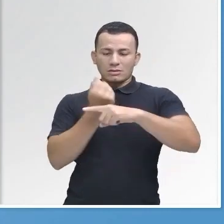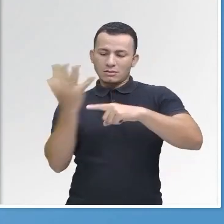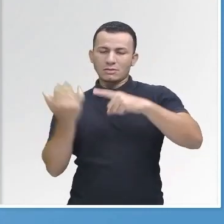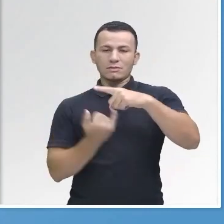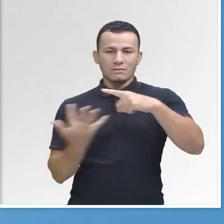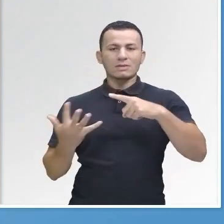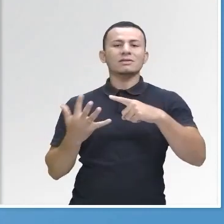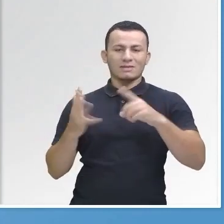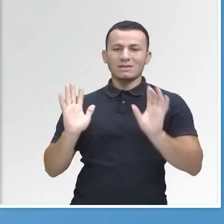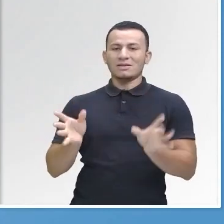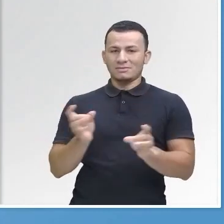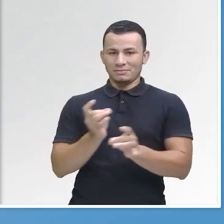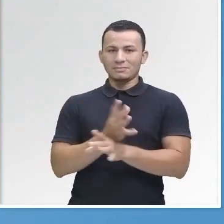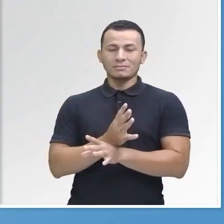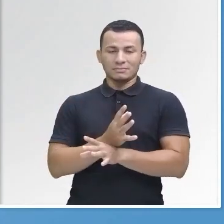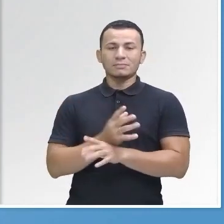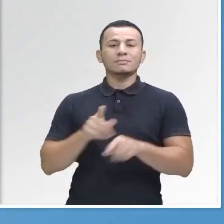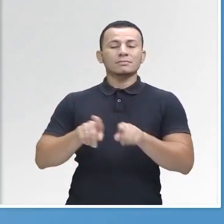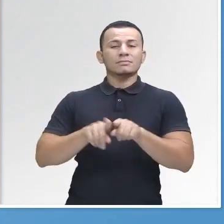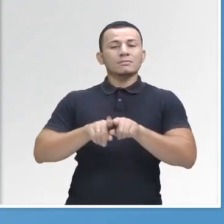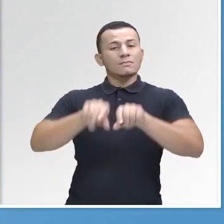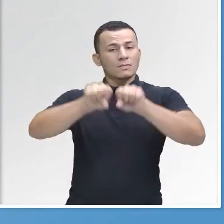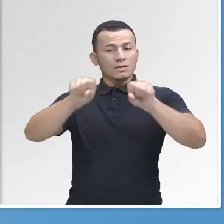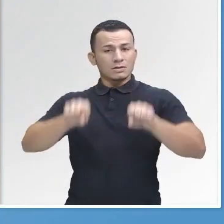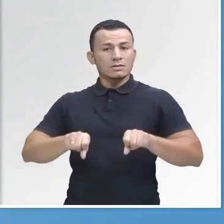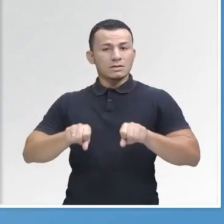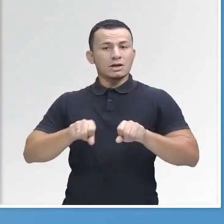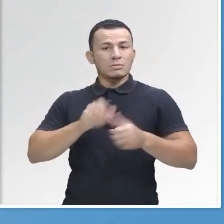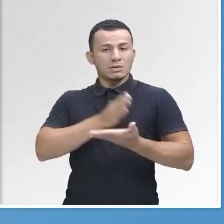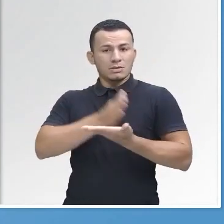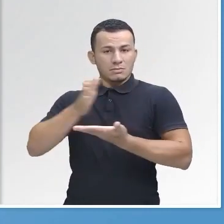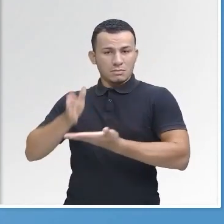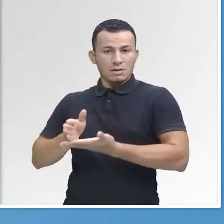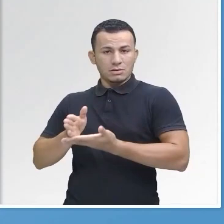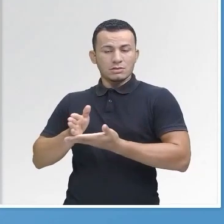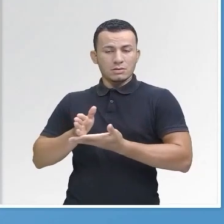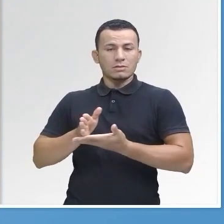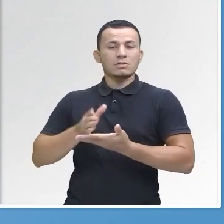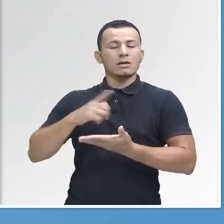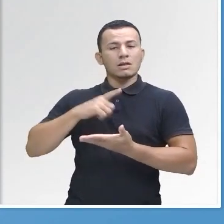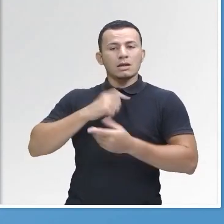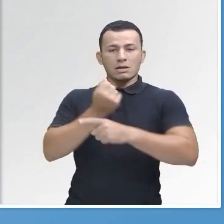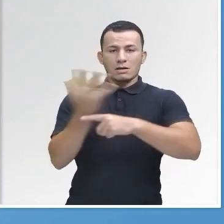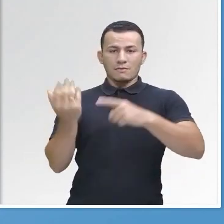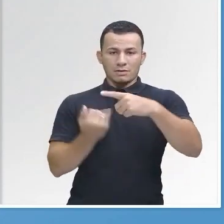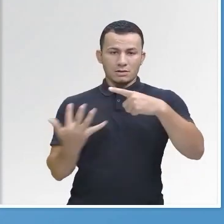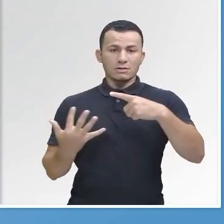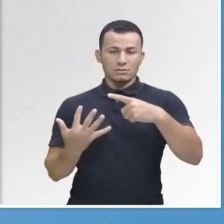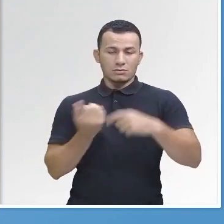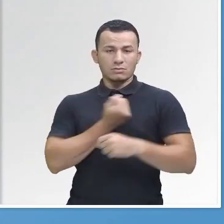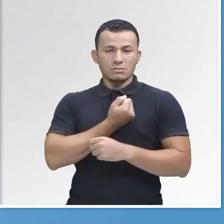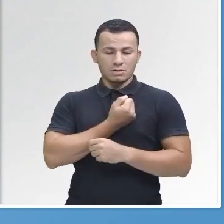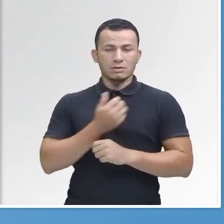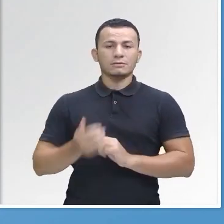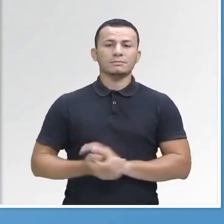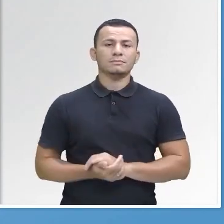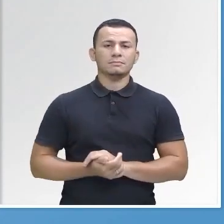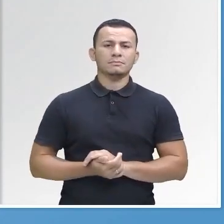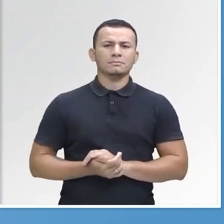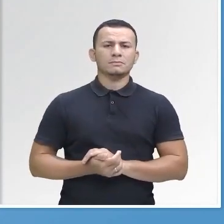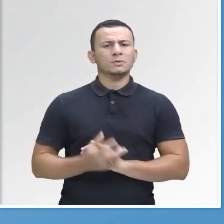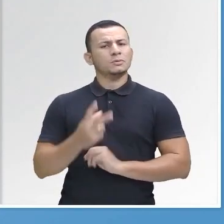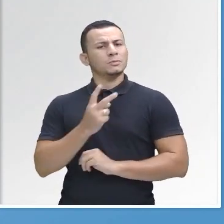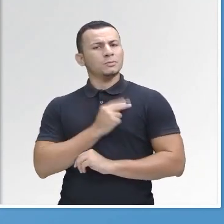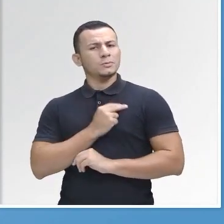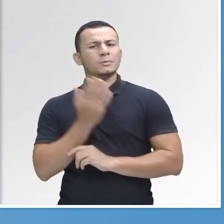fração. Já utilizavam, inclusive, sistemas de partições envolvendo frações. Nossa, professor, então naquela época já